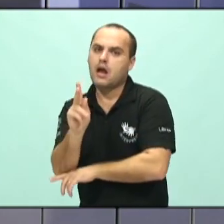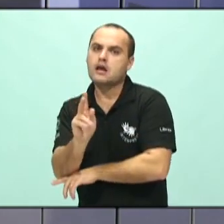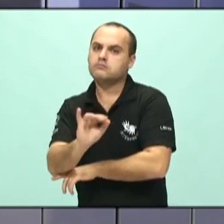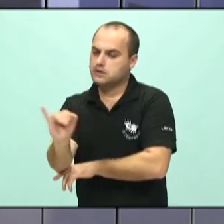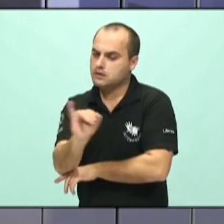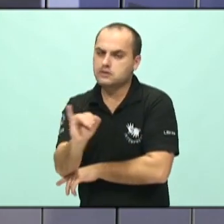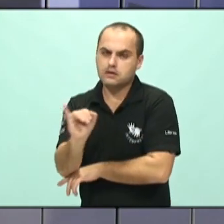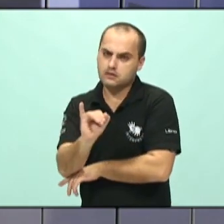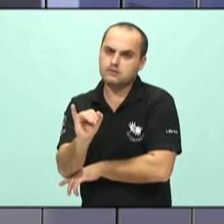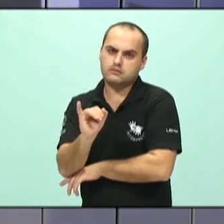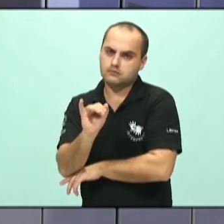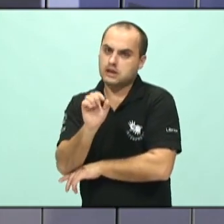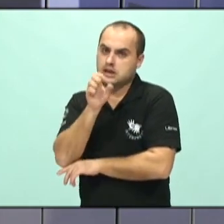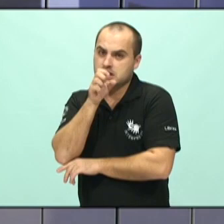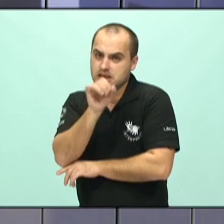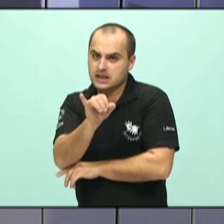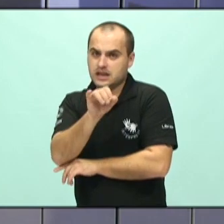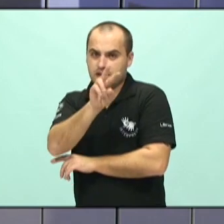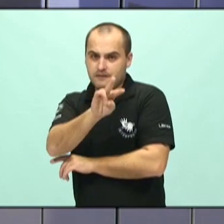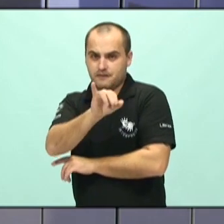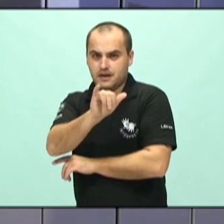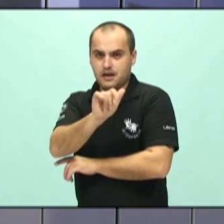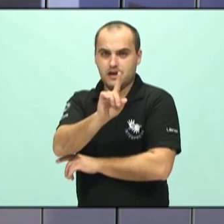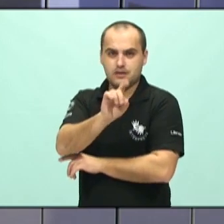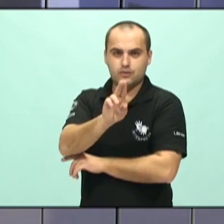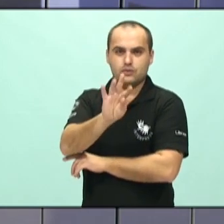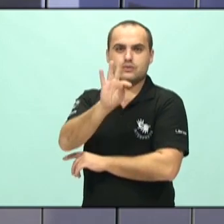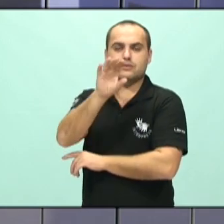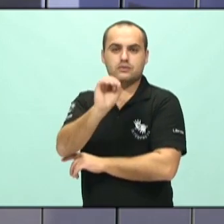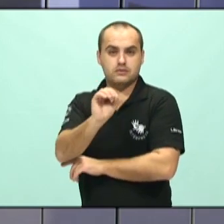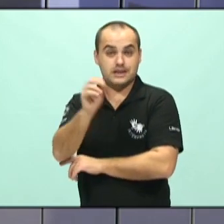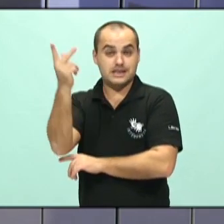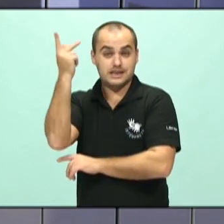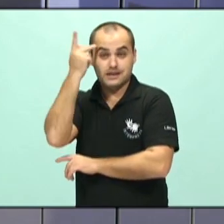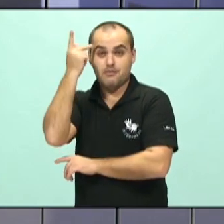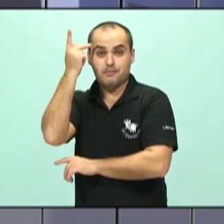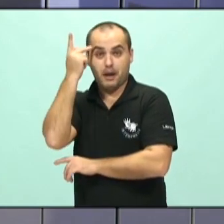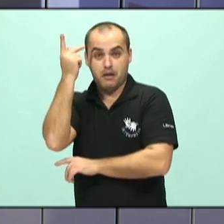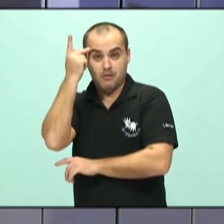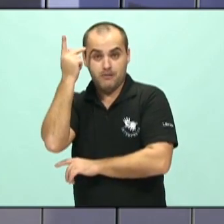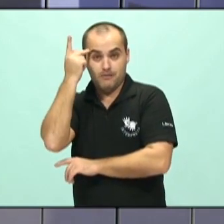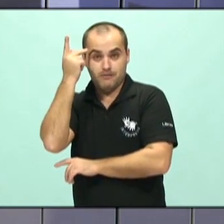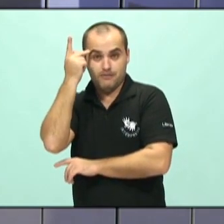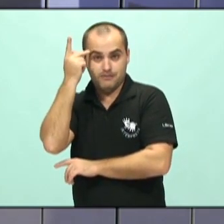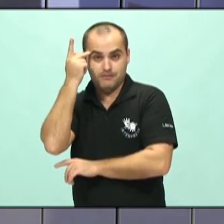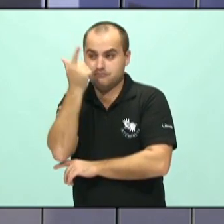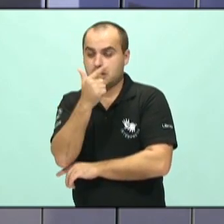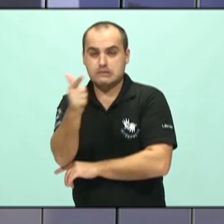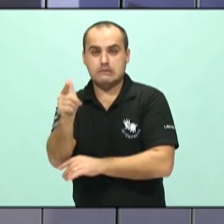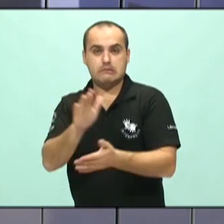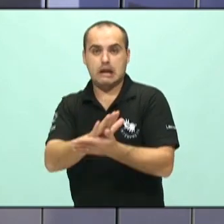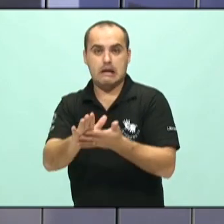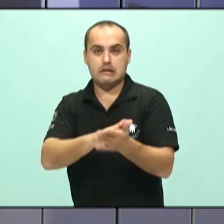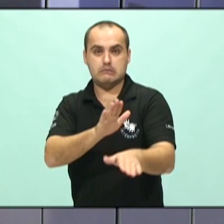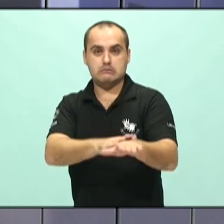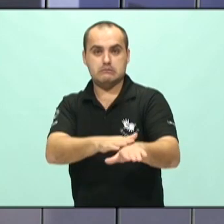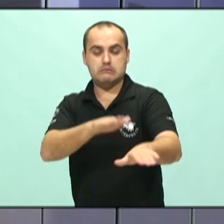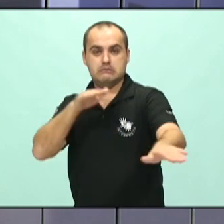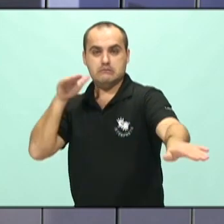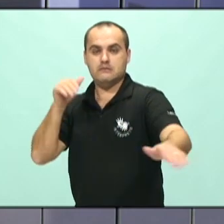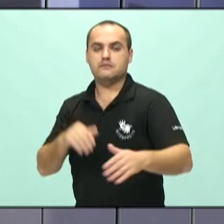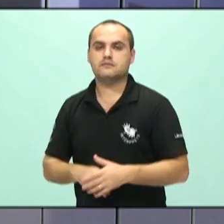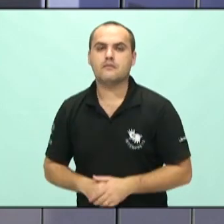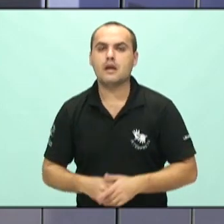né? De todo... Se viaduto resolvesse o problema de trânsito, Carlos Antônio, São Paulo não tinha congestionamento. É verdade. Né? Então, assim, o que